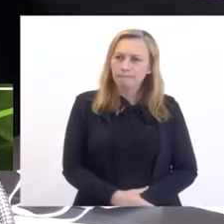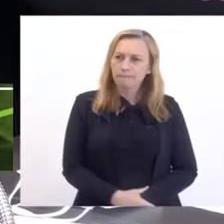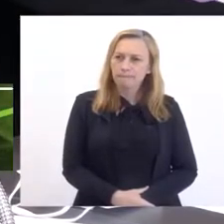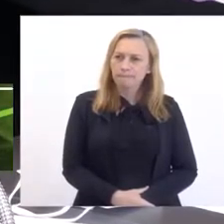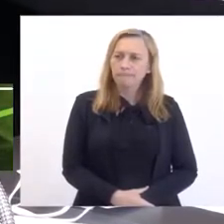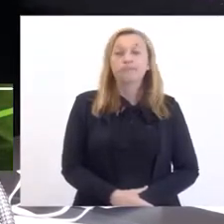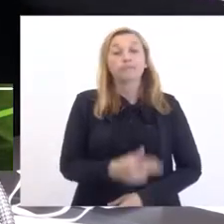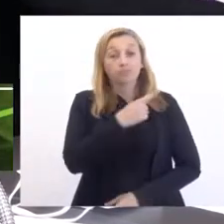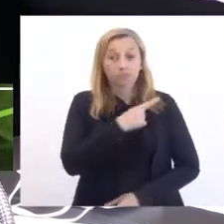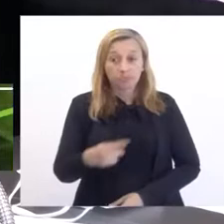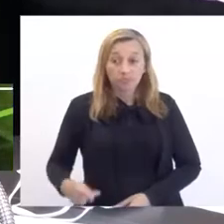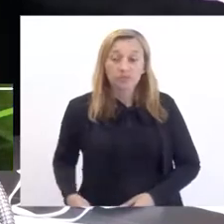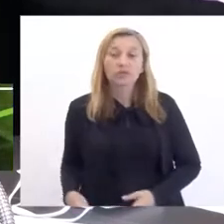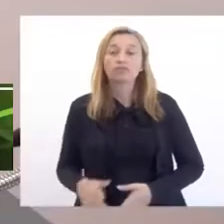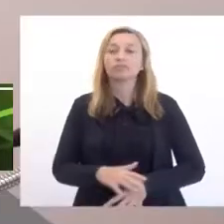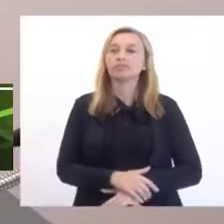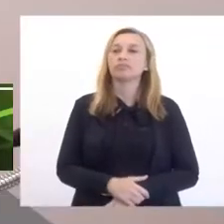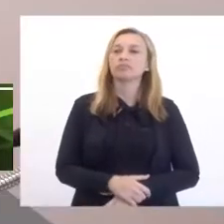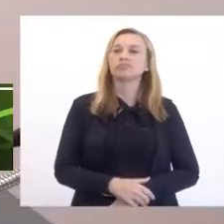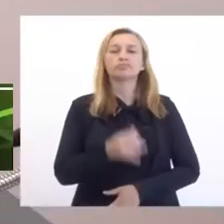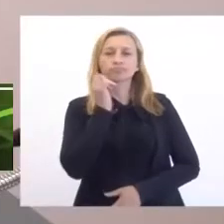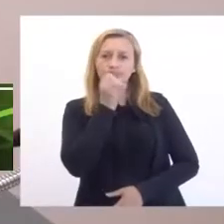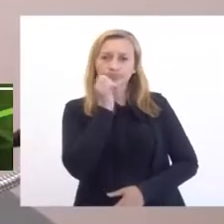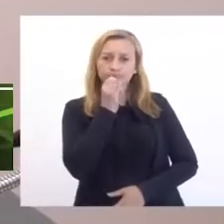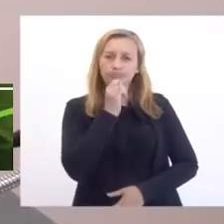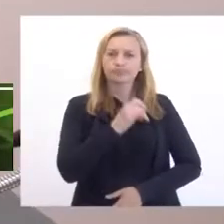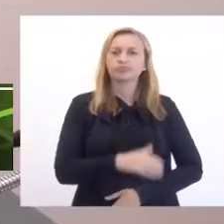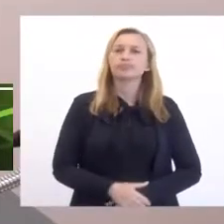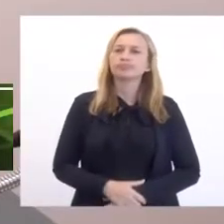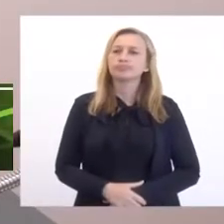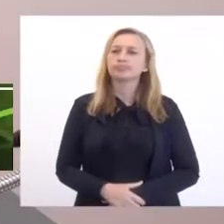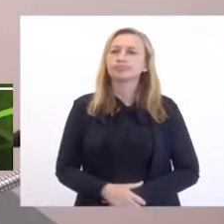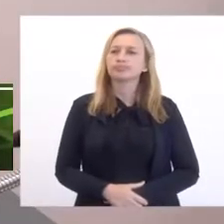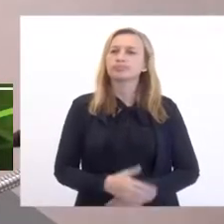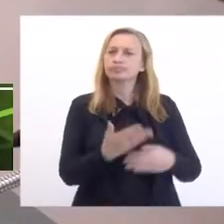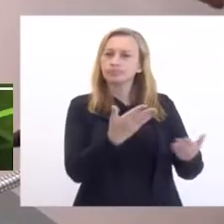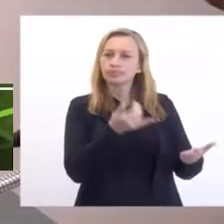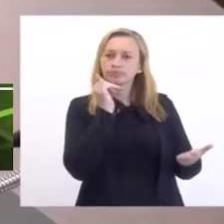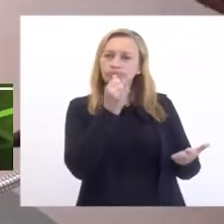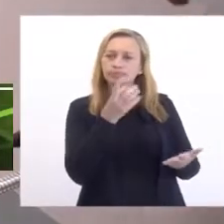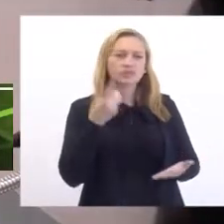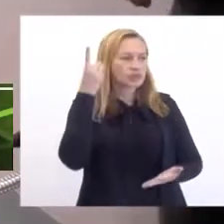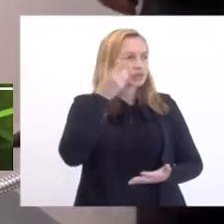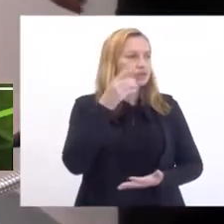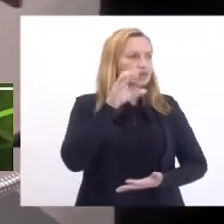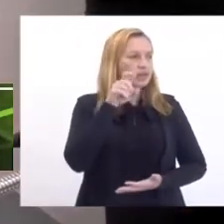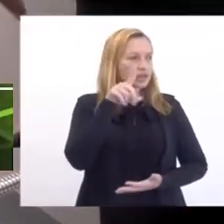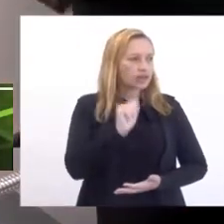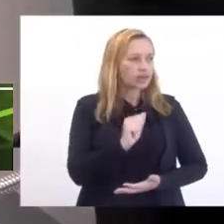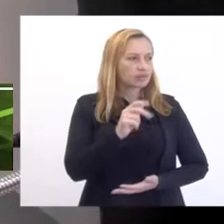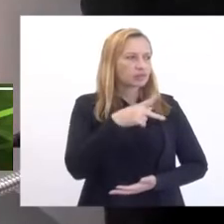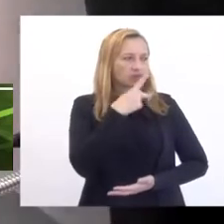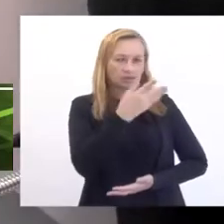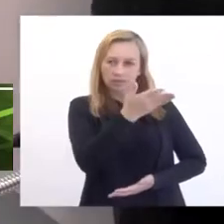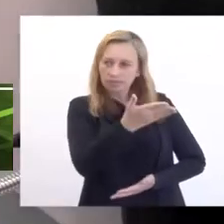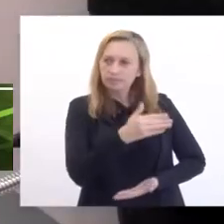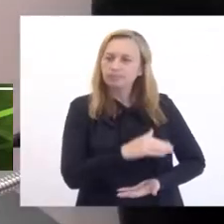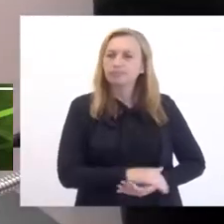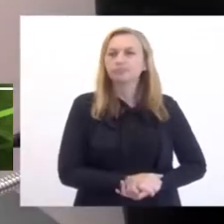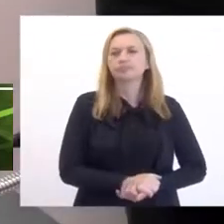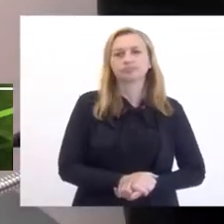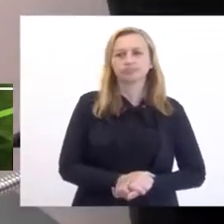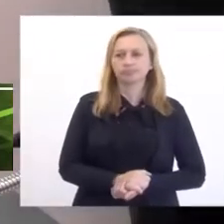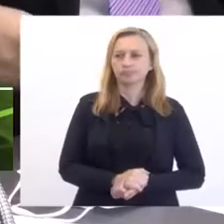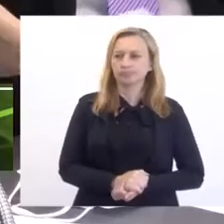O presidente, então, o relator, passo a palavra para o relator, deputado Márcio Canella, para emitir o seu parecer.